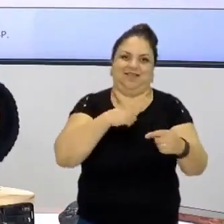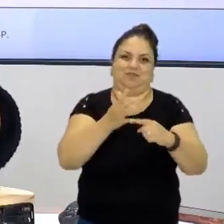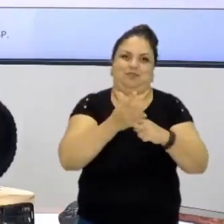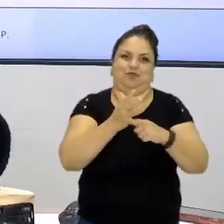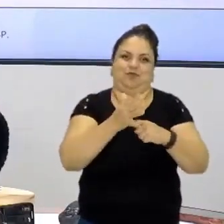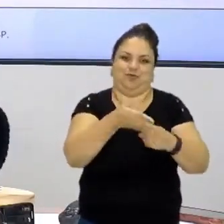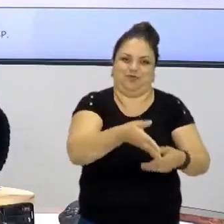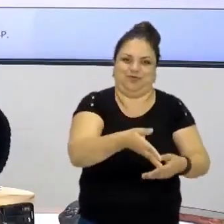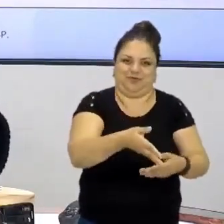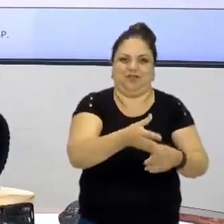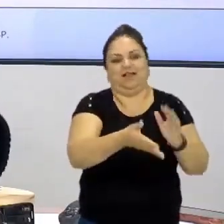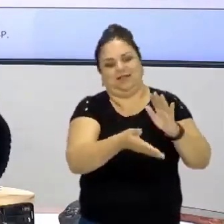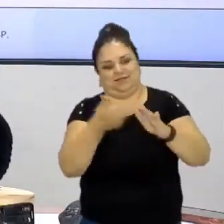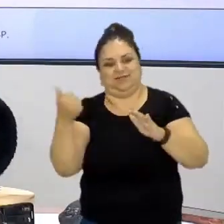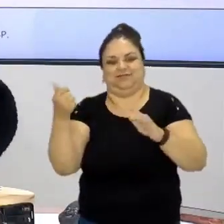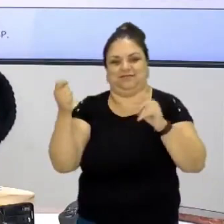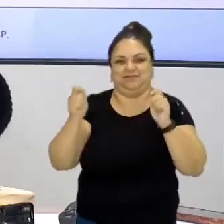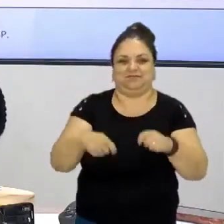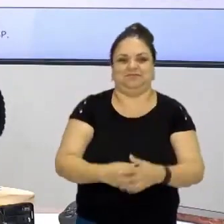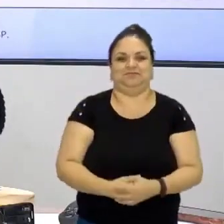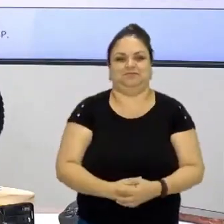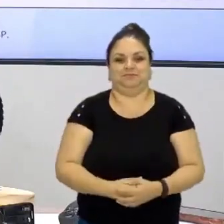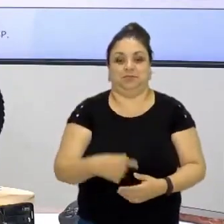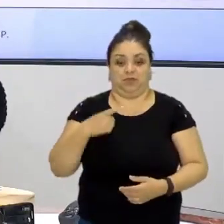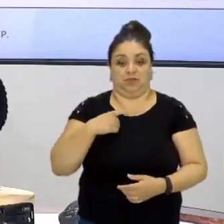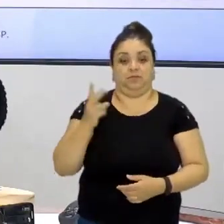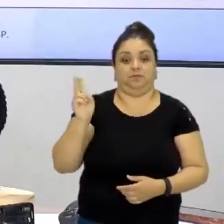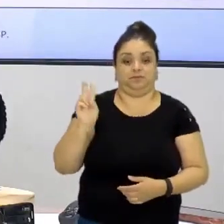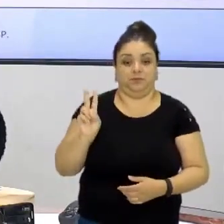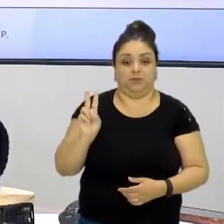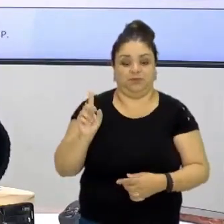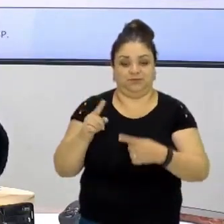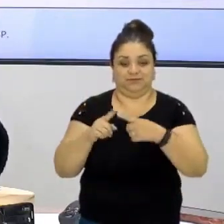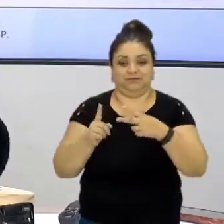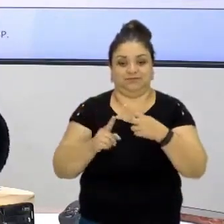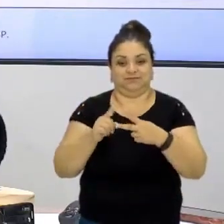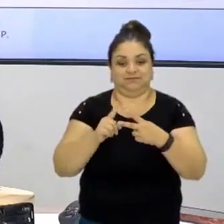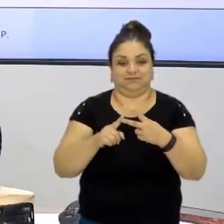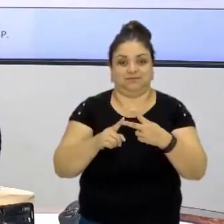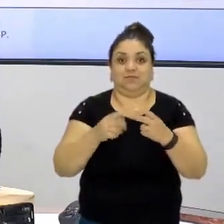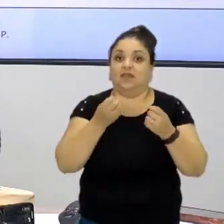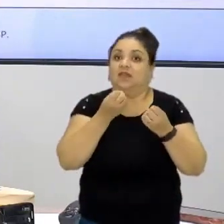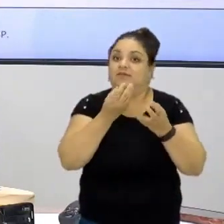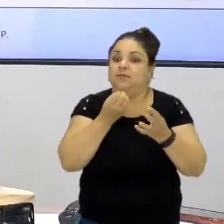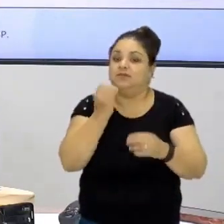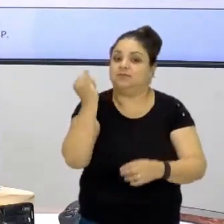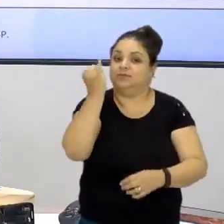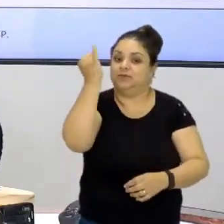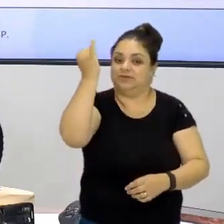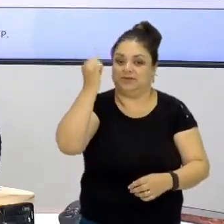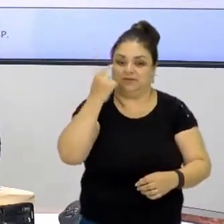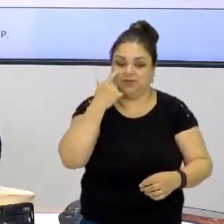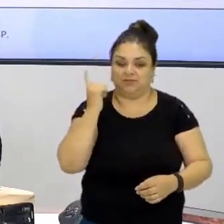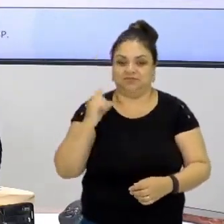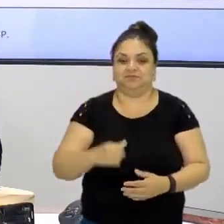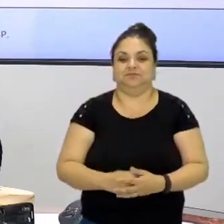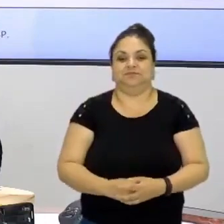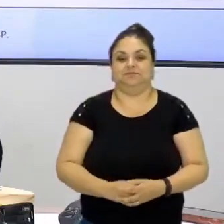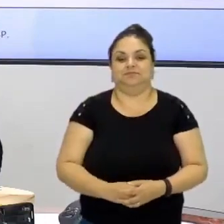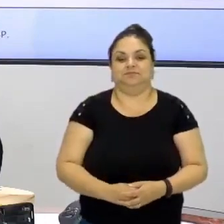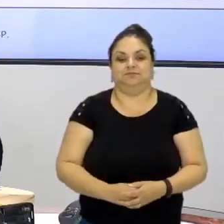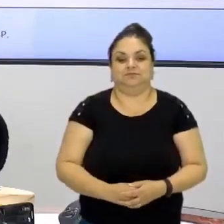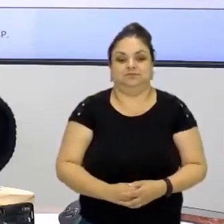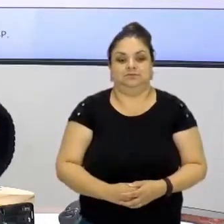motor, tá? Tanto que aqui estão os 2 motores. E tem uma informação importante sobre esses motores. Para ele